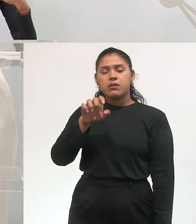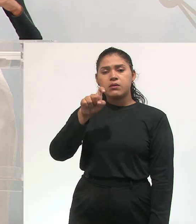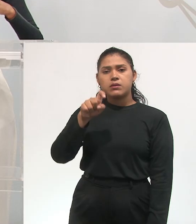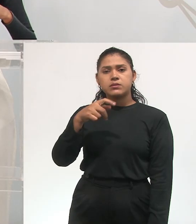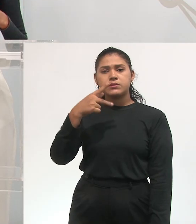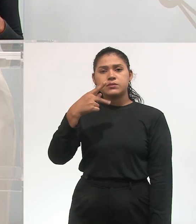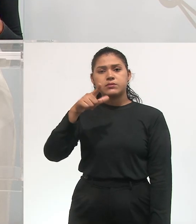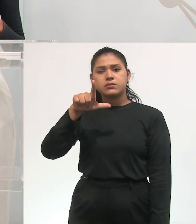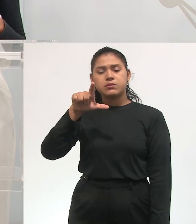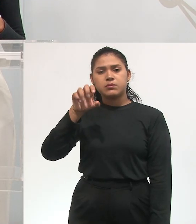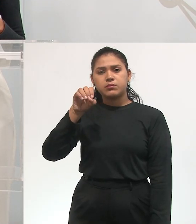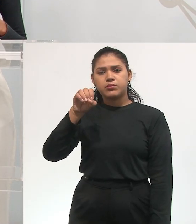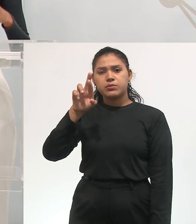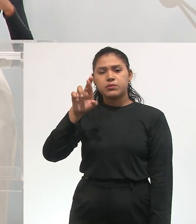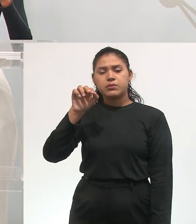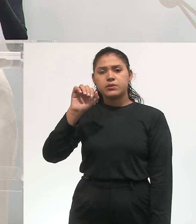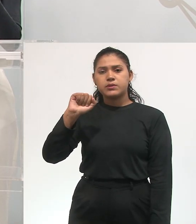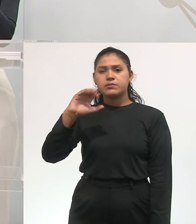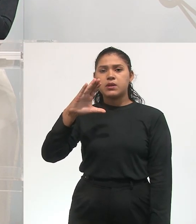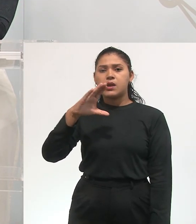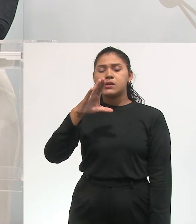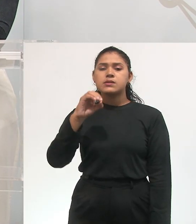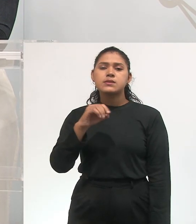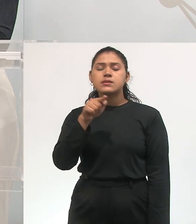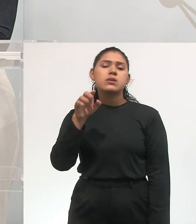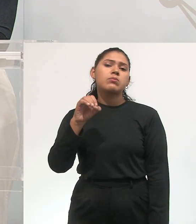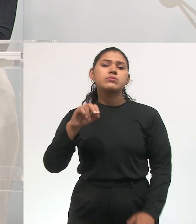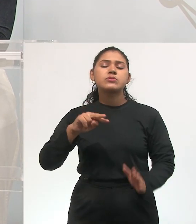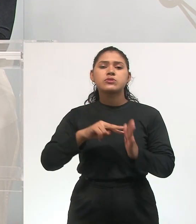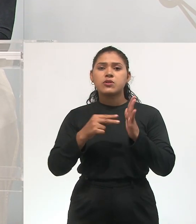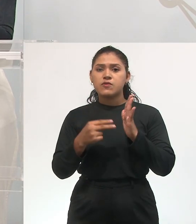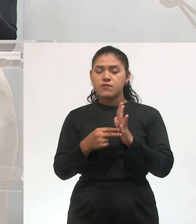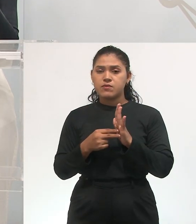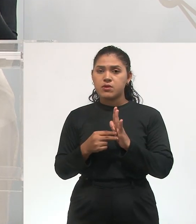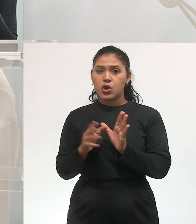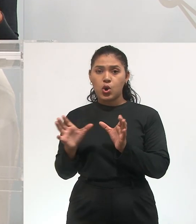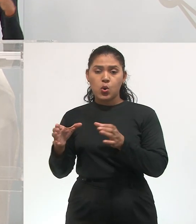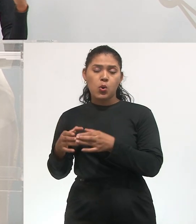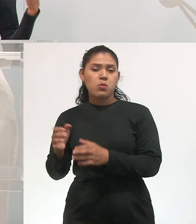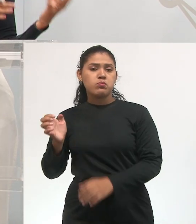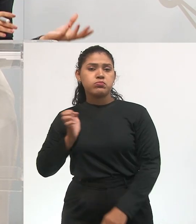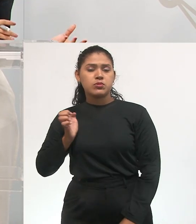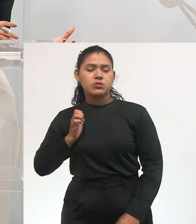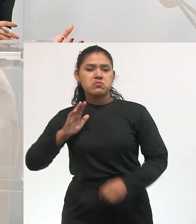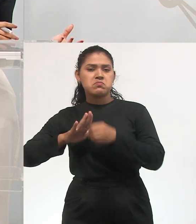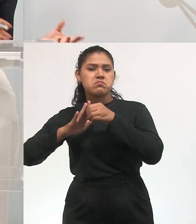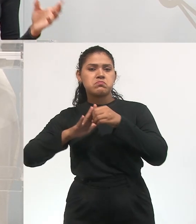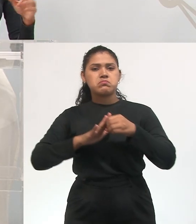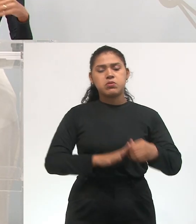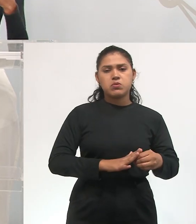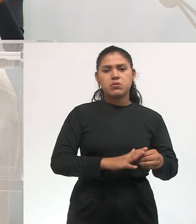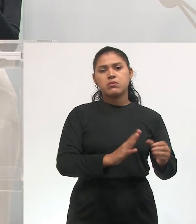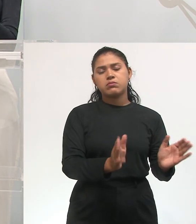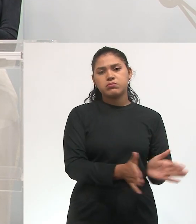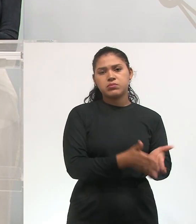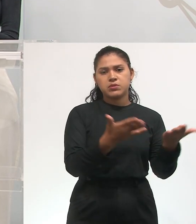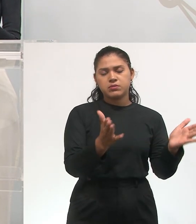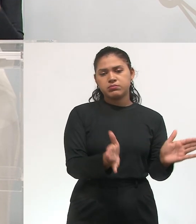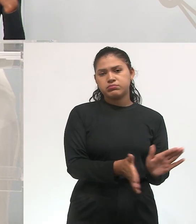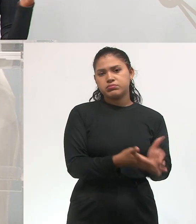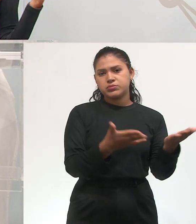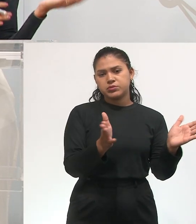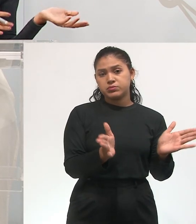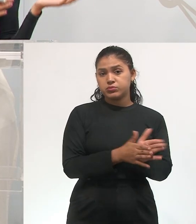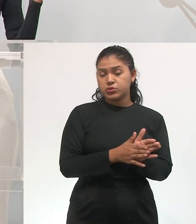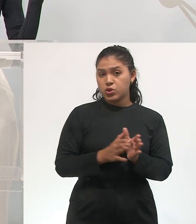essa exploração, né, de uma classe dominante sobre a classe dominada. A classe dominante,